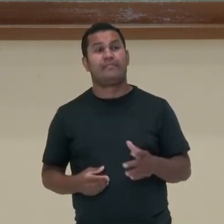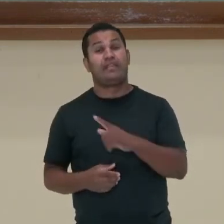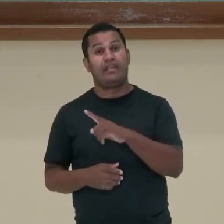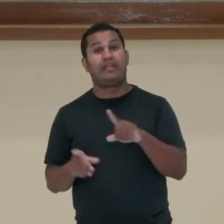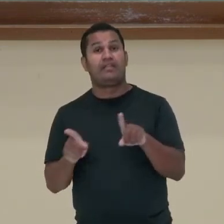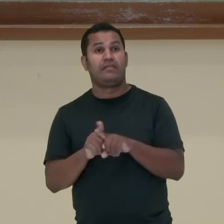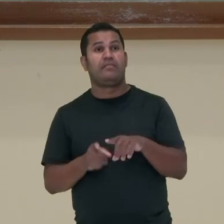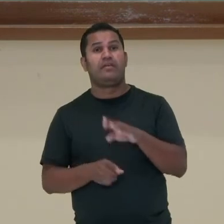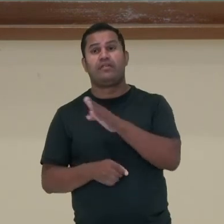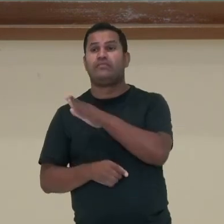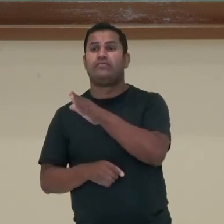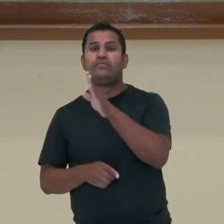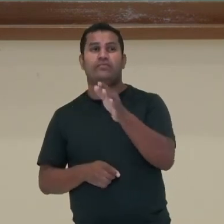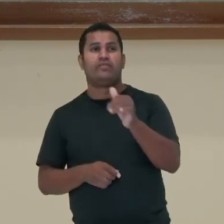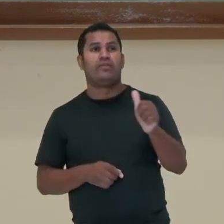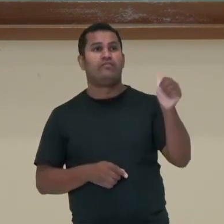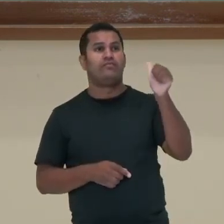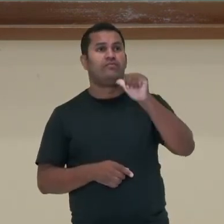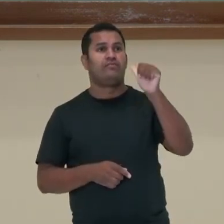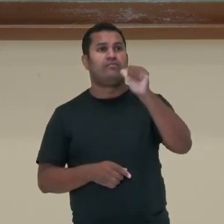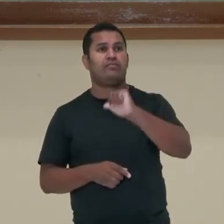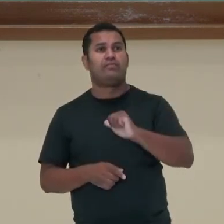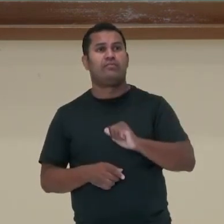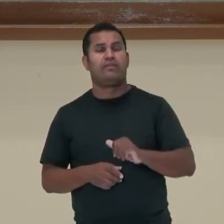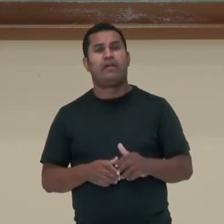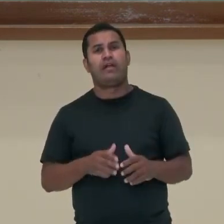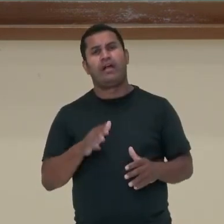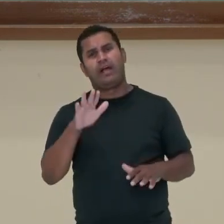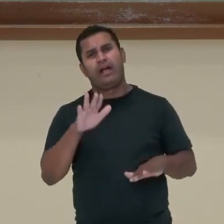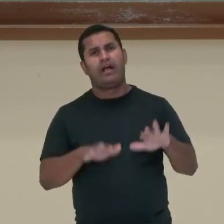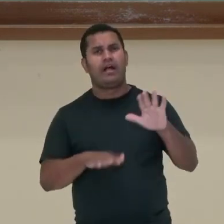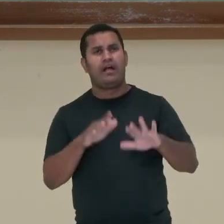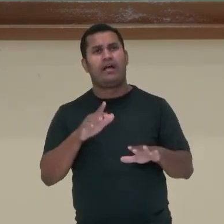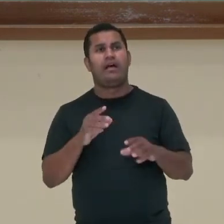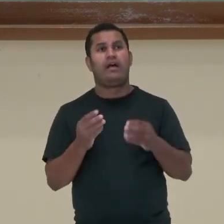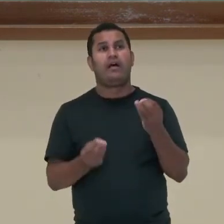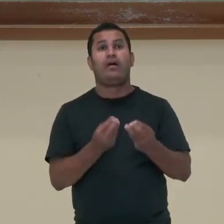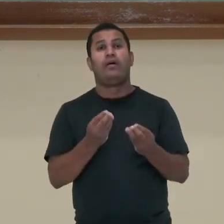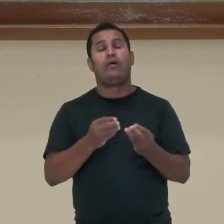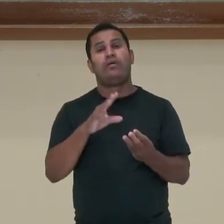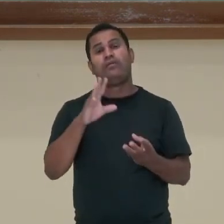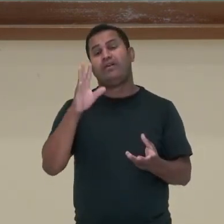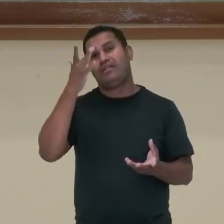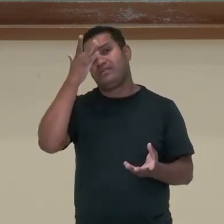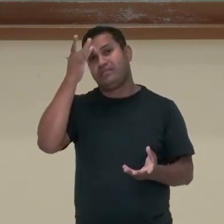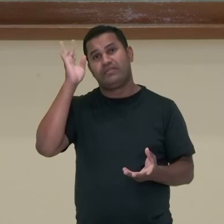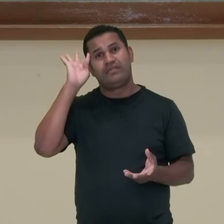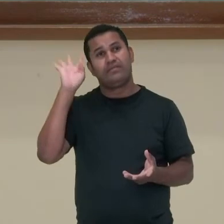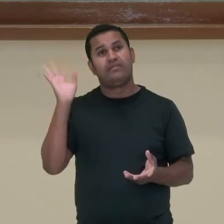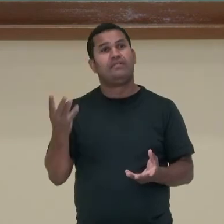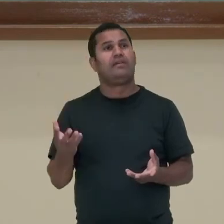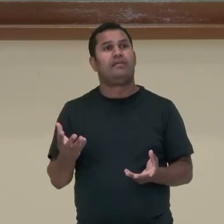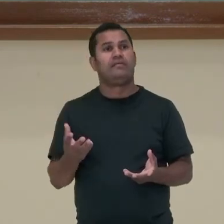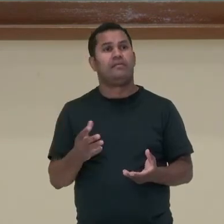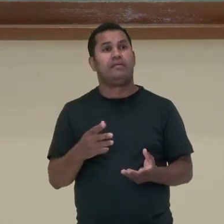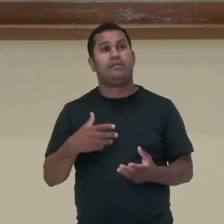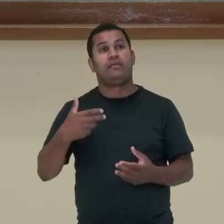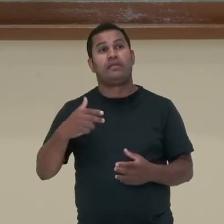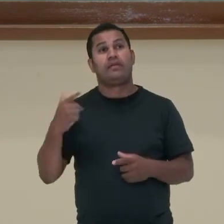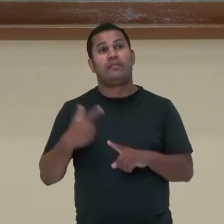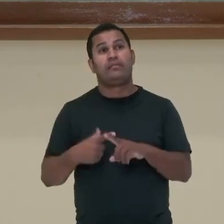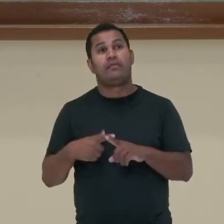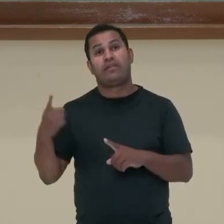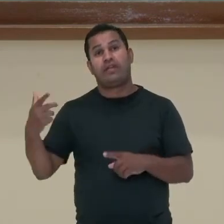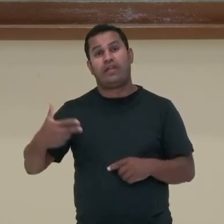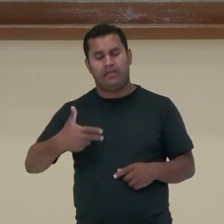E um dia ele foi num trigal e ele deu um tiro no peito, até hoje. É um mistério com relação a isso, mas ele levou 2 dias para falecer decorrência